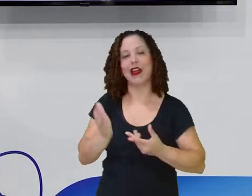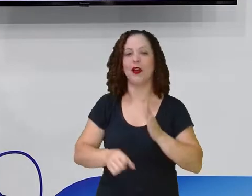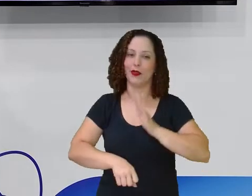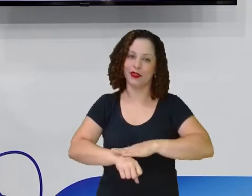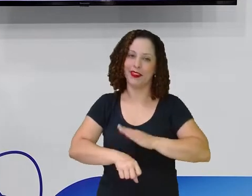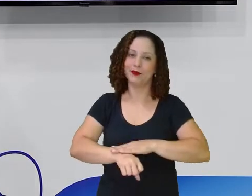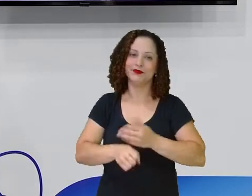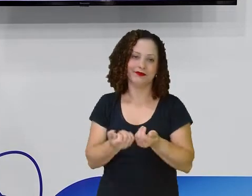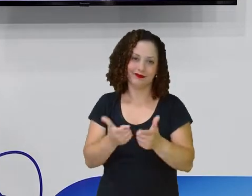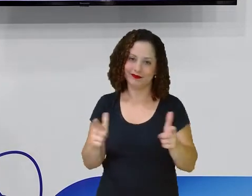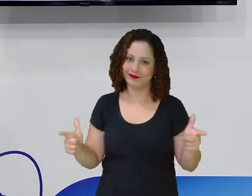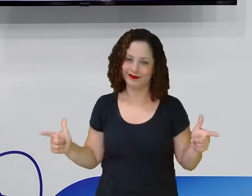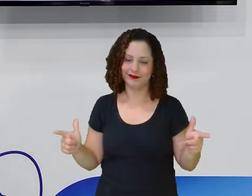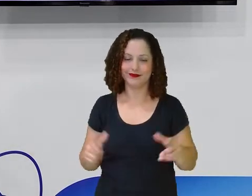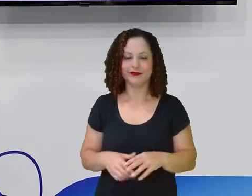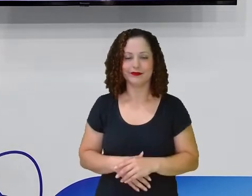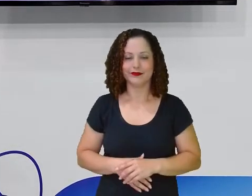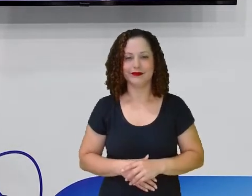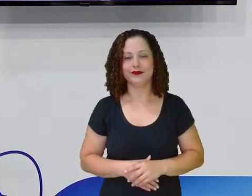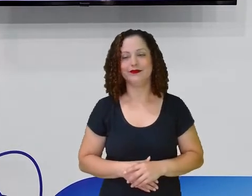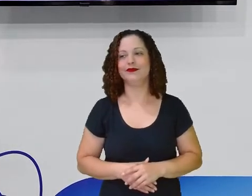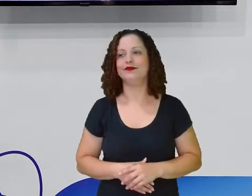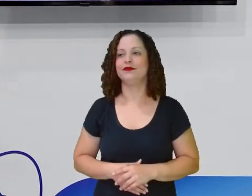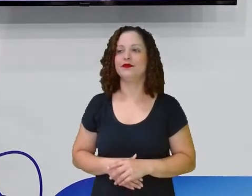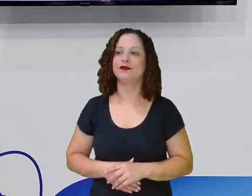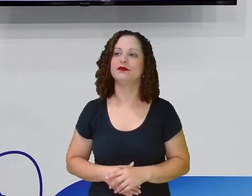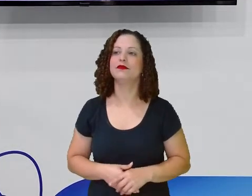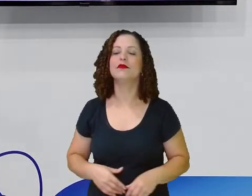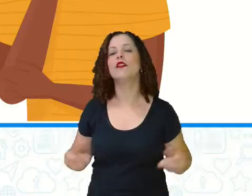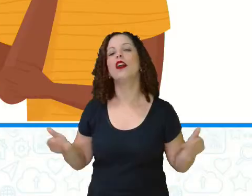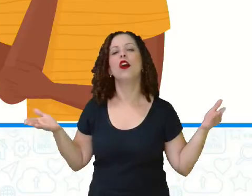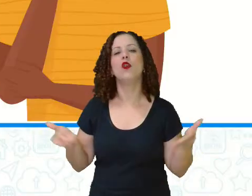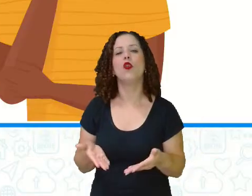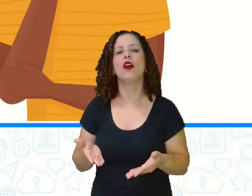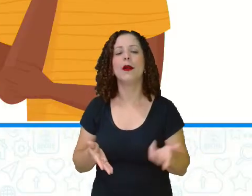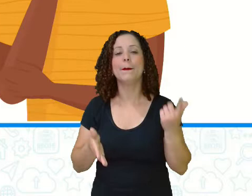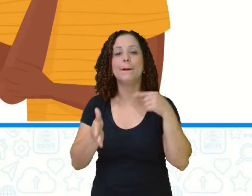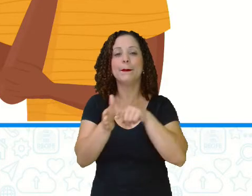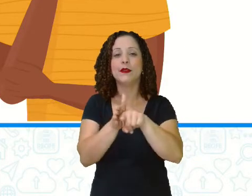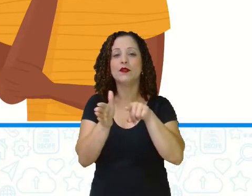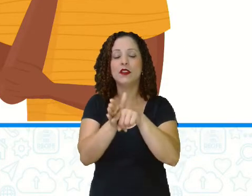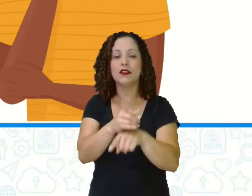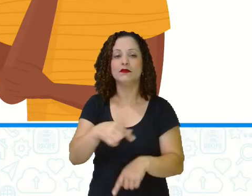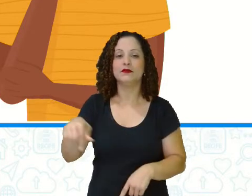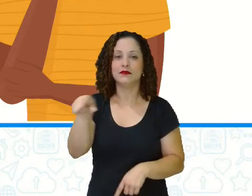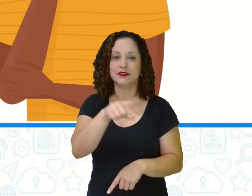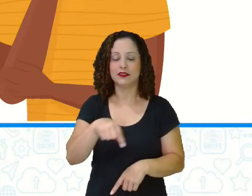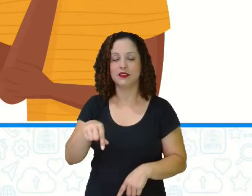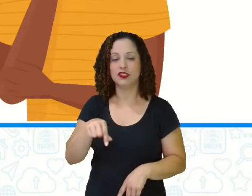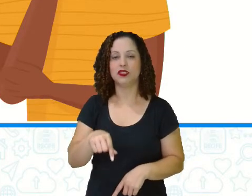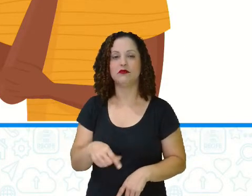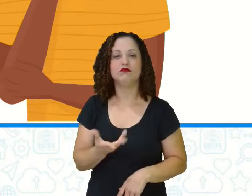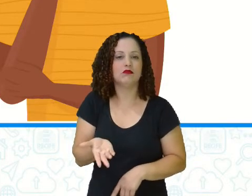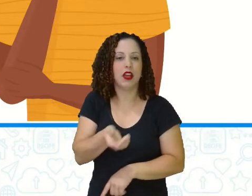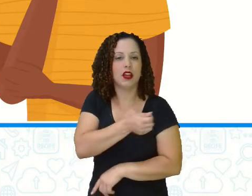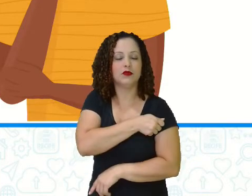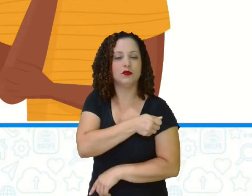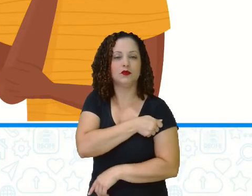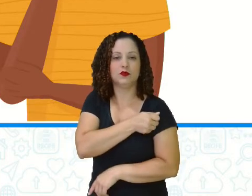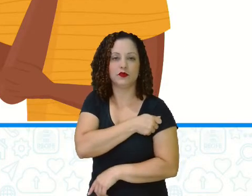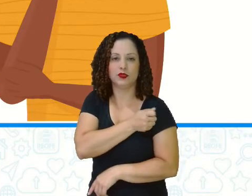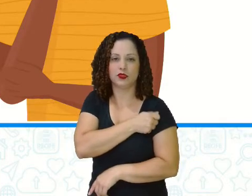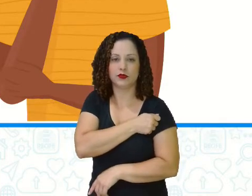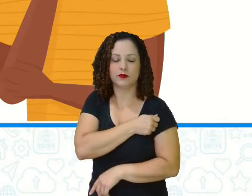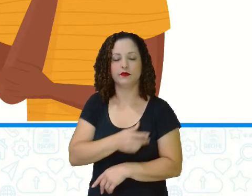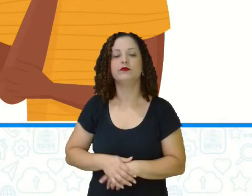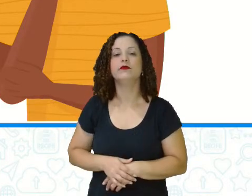acabava a aula e a gente não fazia a comparação. Aí eu queria saber aí do Martim, da Regina, do Matheus e todos os